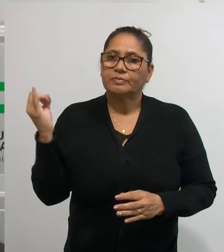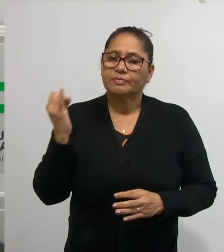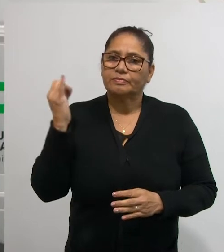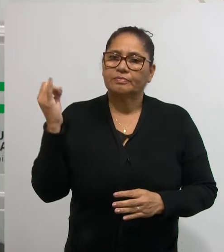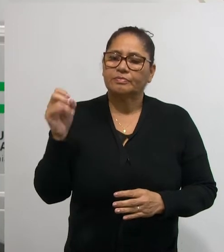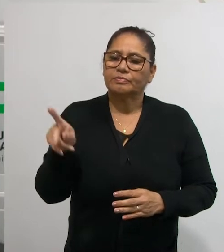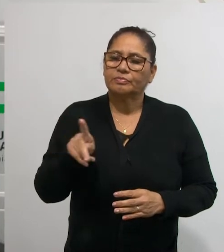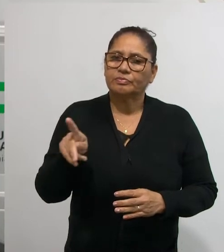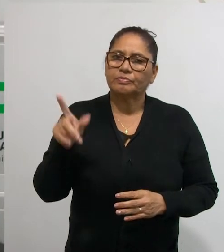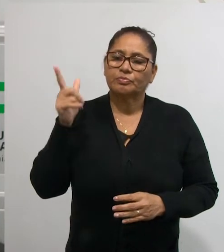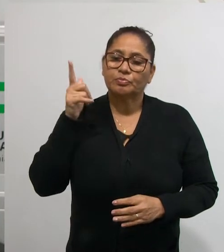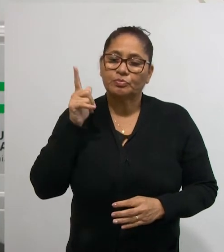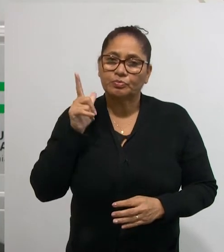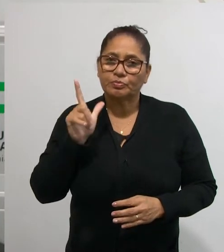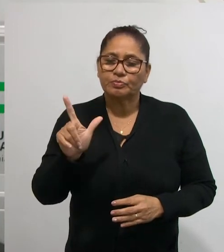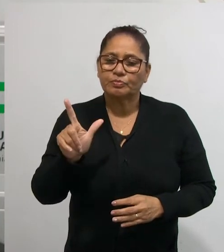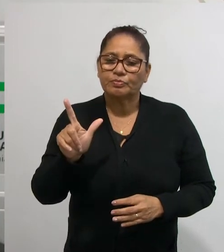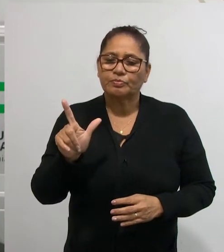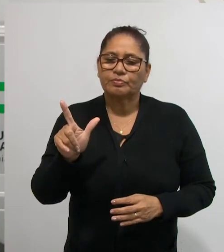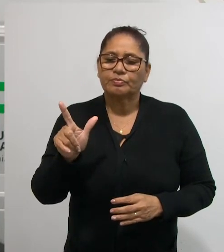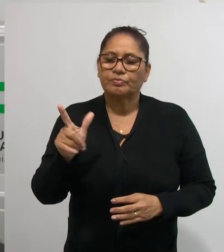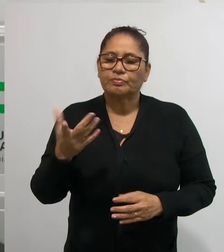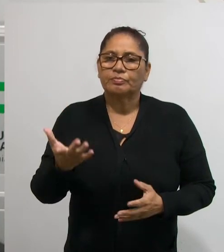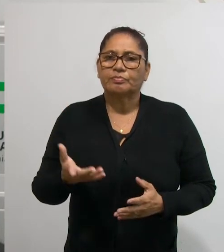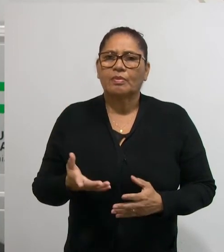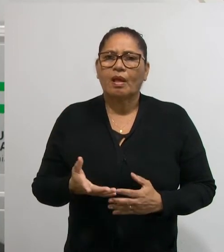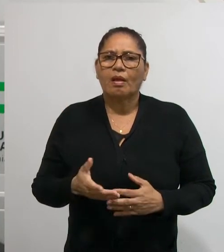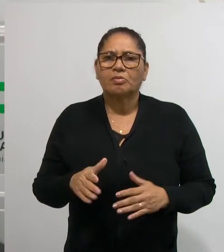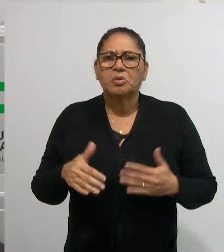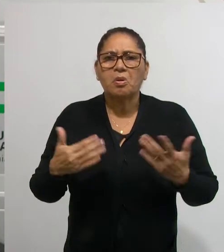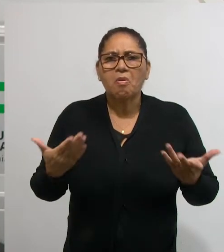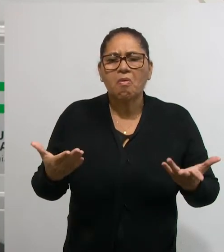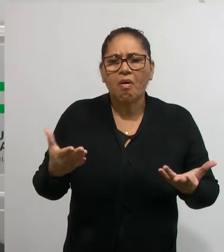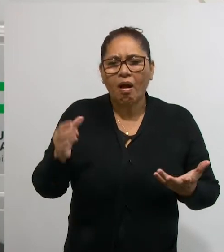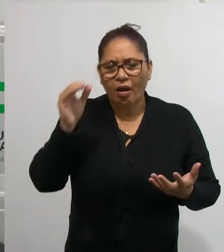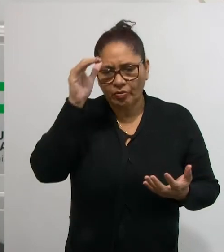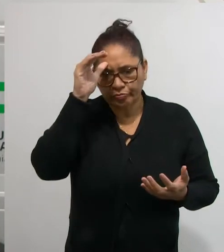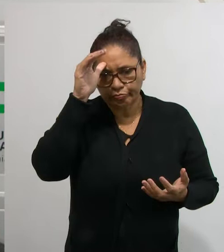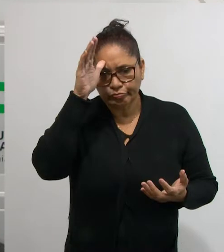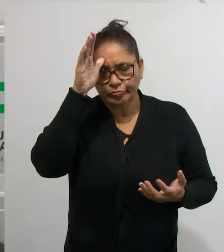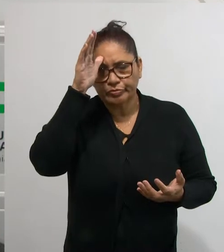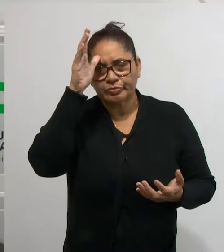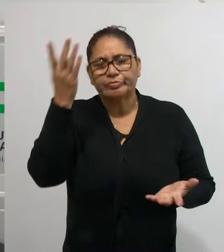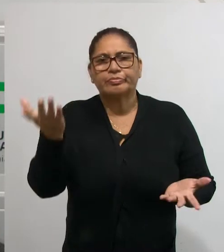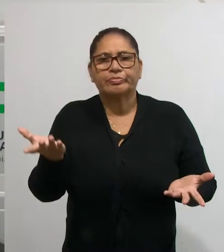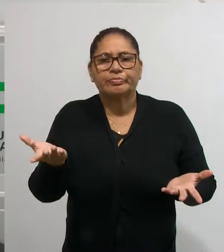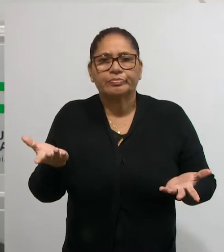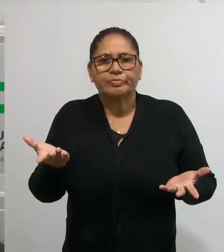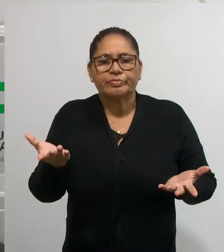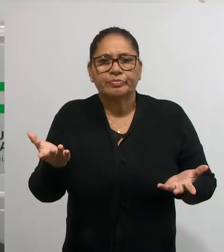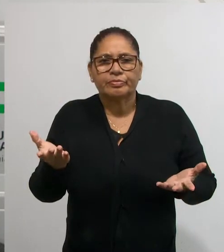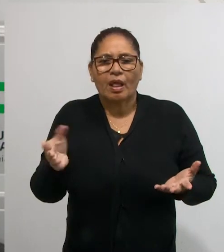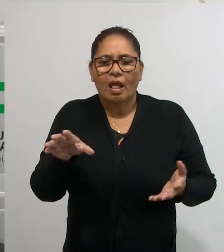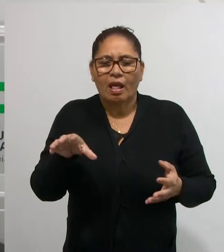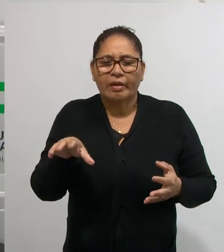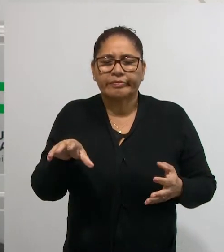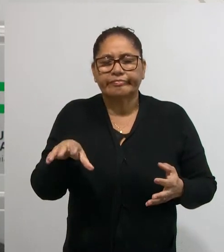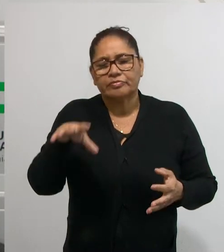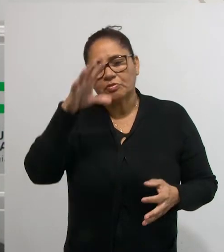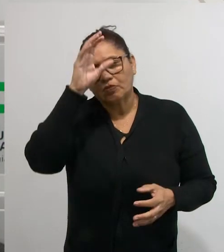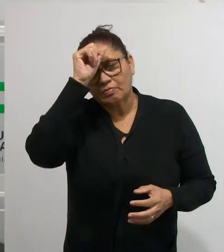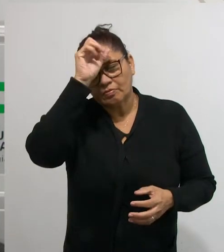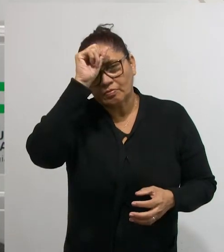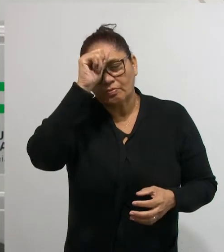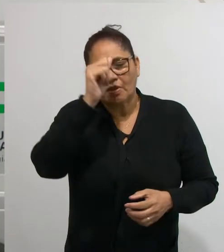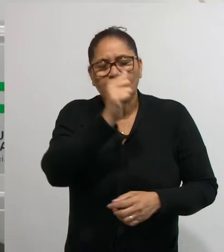professor consiga verificar esses conhecimentos prévios dos alunos, antecipe as situações de aprendizagem desse aluno, para